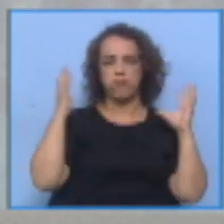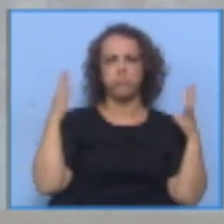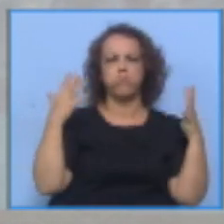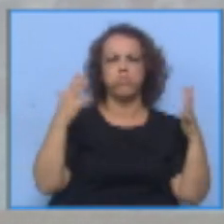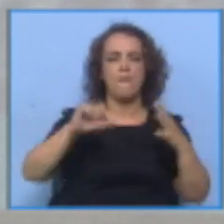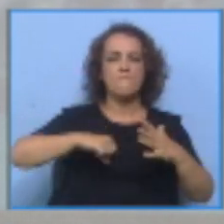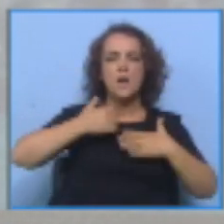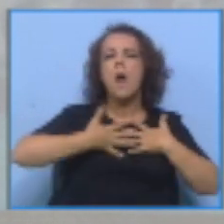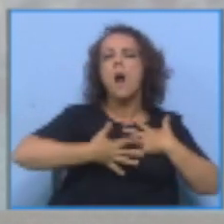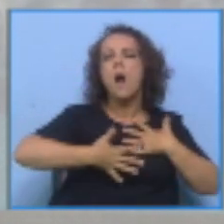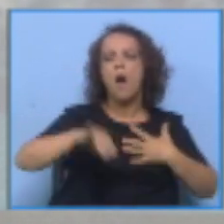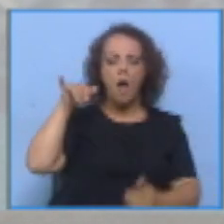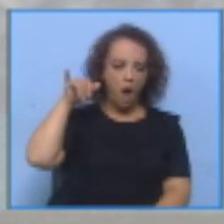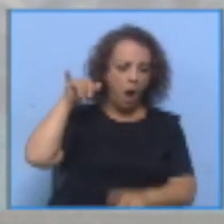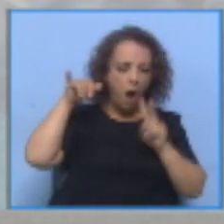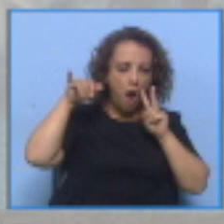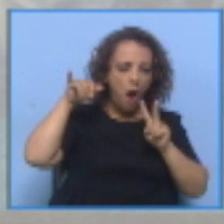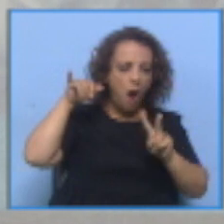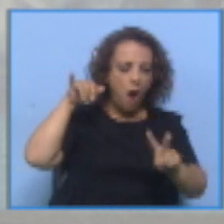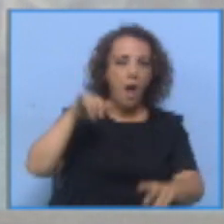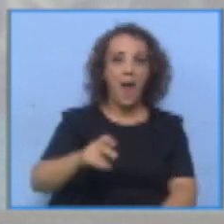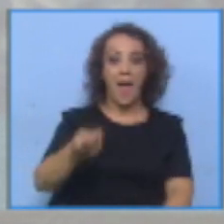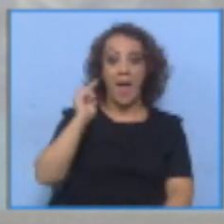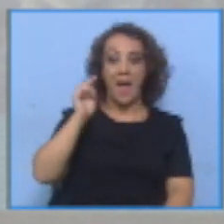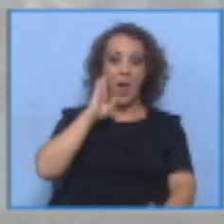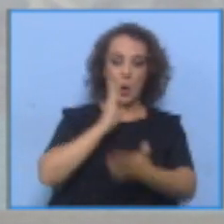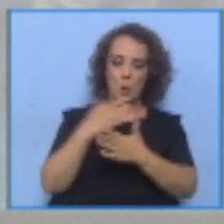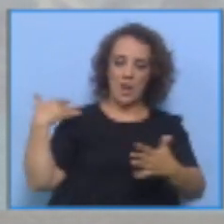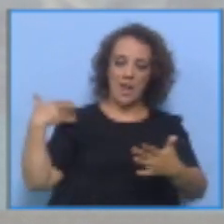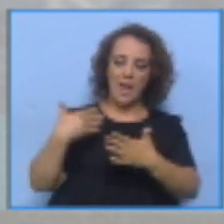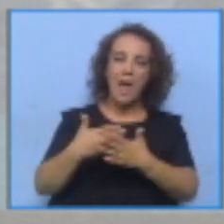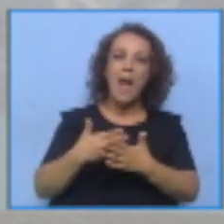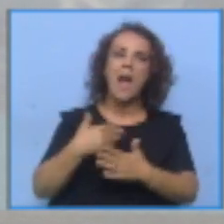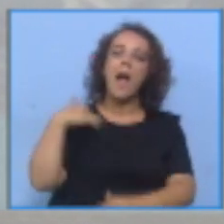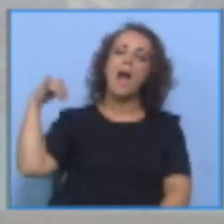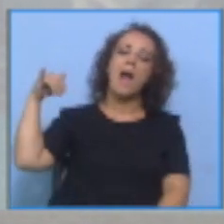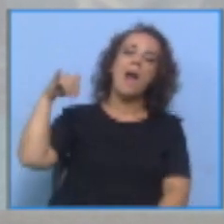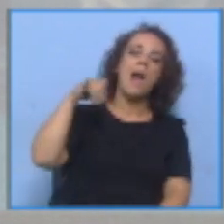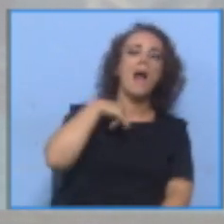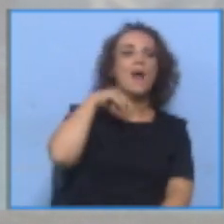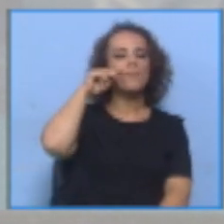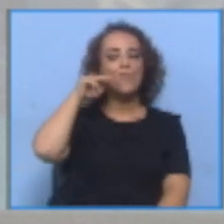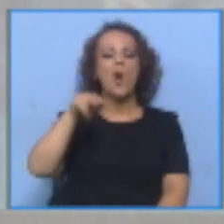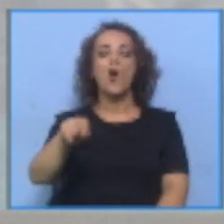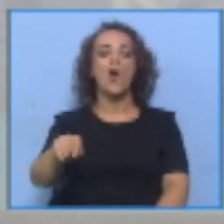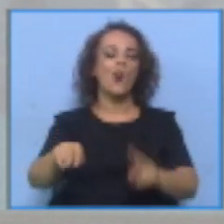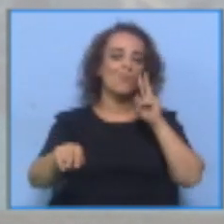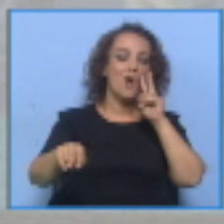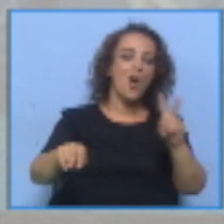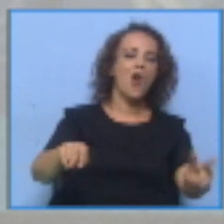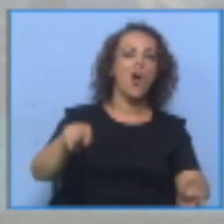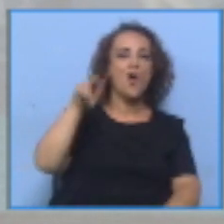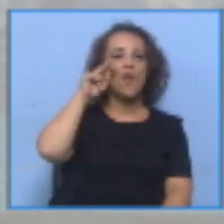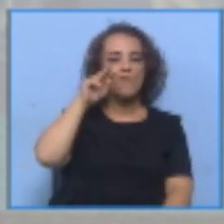não é? Os últimos anos, quando passava, já se notava, sem muito esforço, a deflorestação que existia